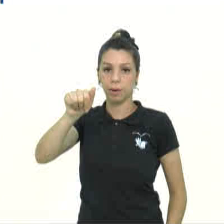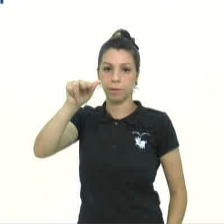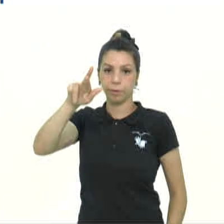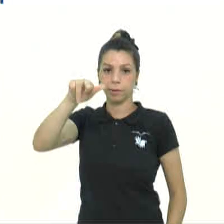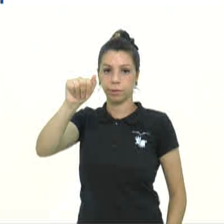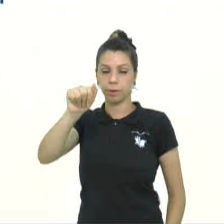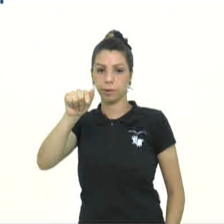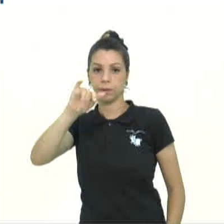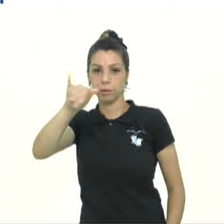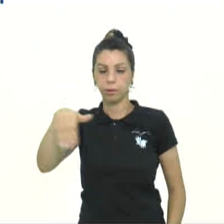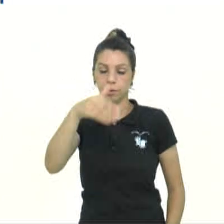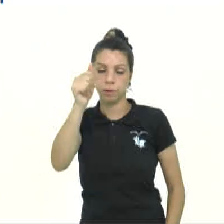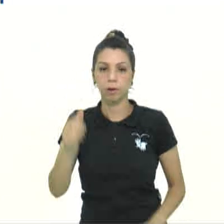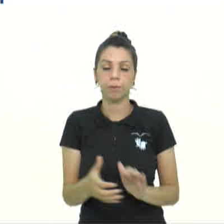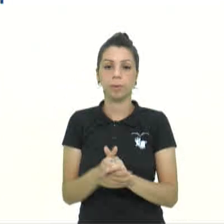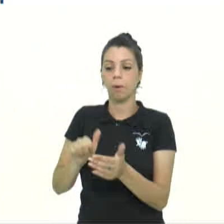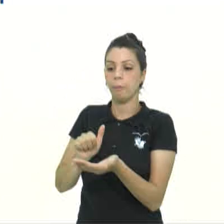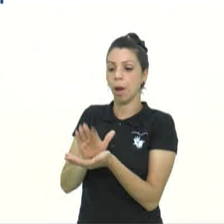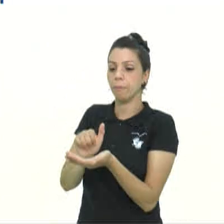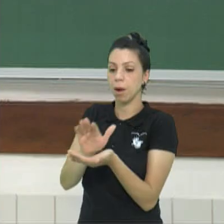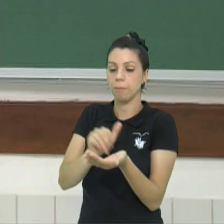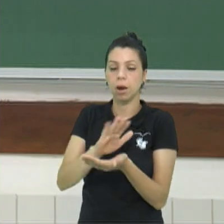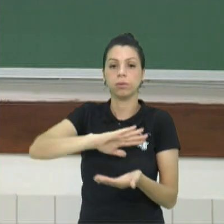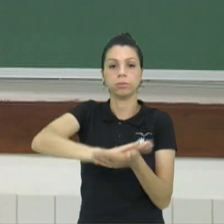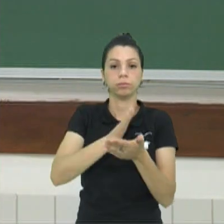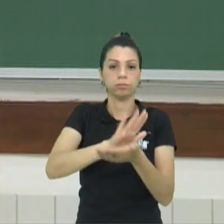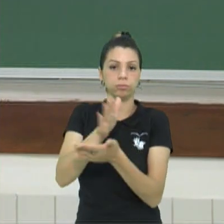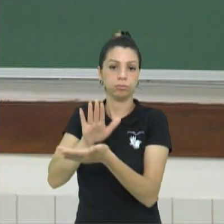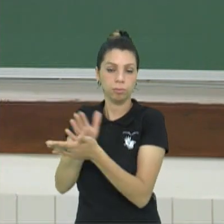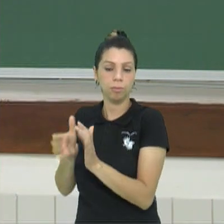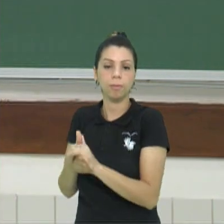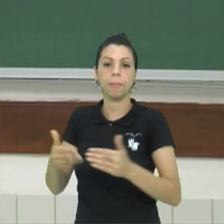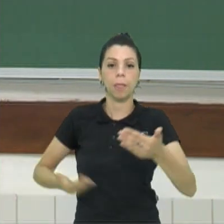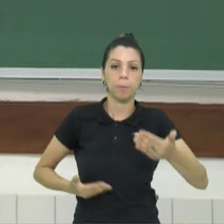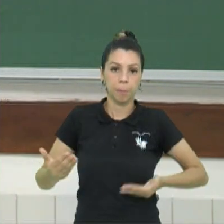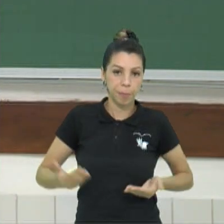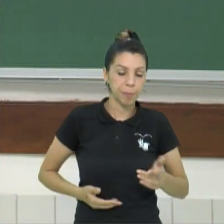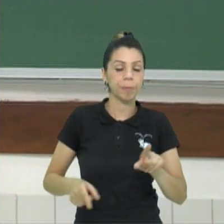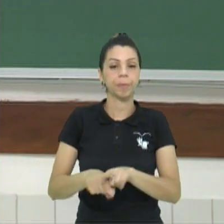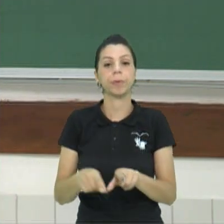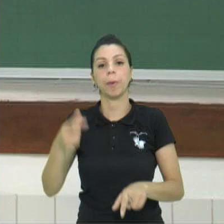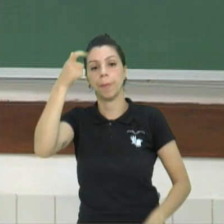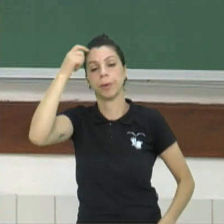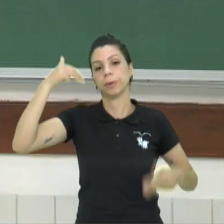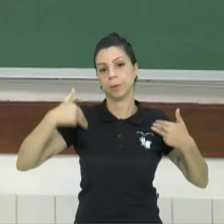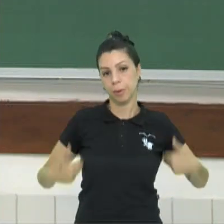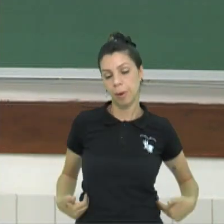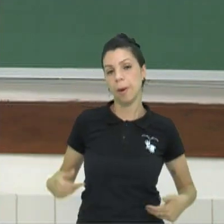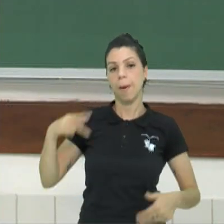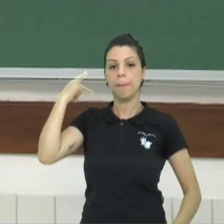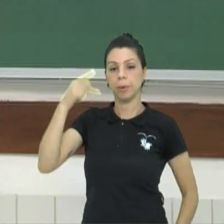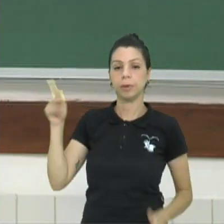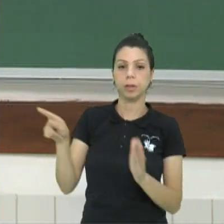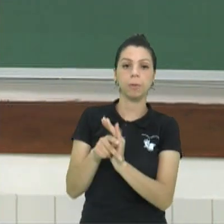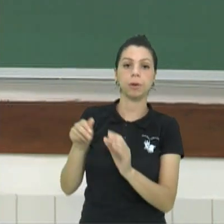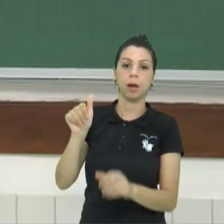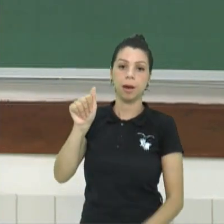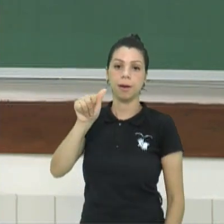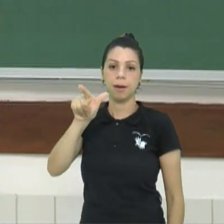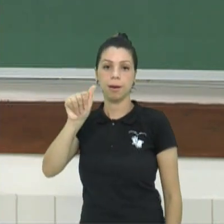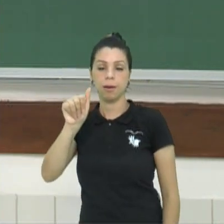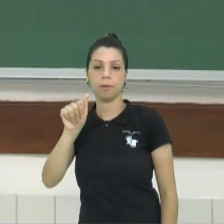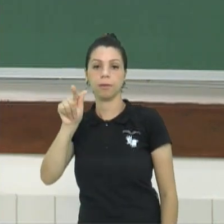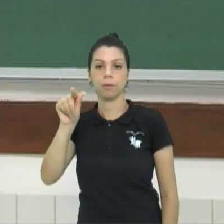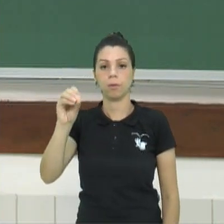e extinguiu cargos e órgãos públicos, moralizando aí a política em Alagoas. Então, é essa a ideia que ele traz para a